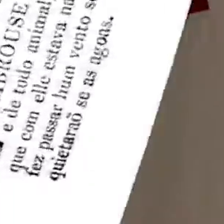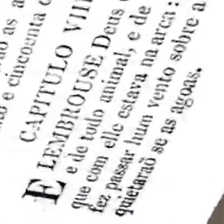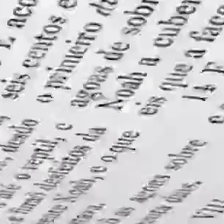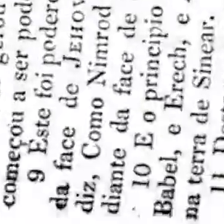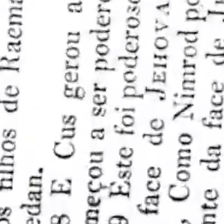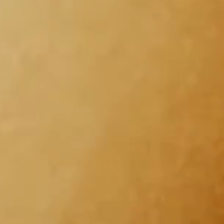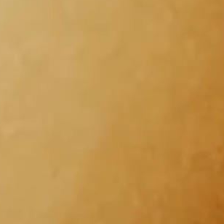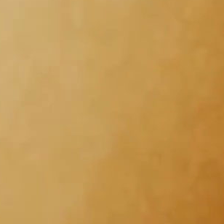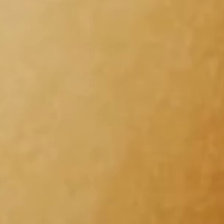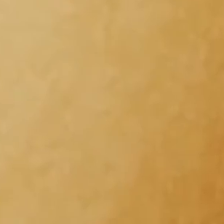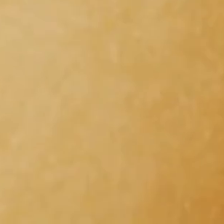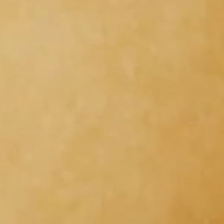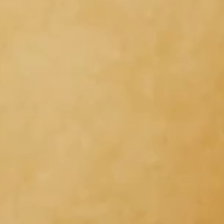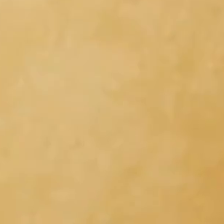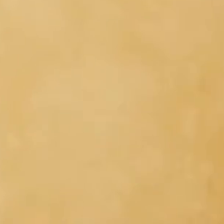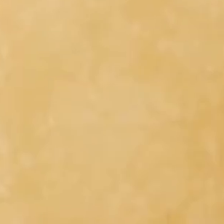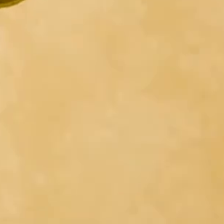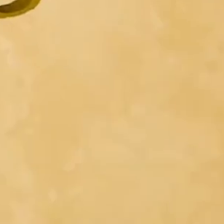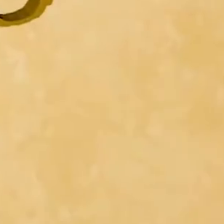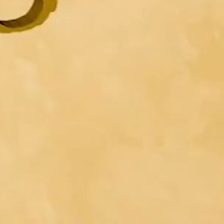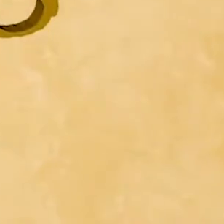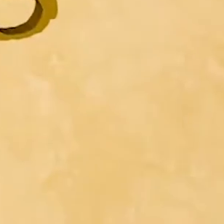TV Web Manaim apresenta